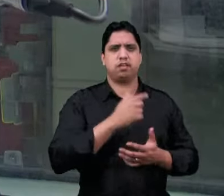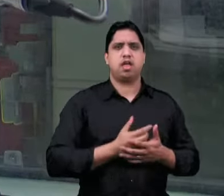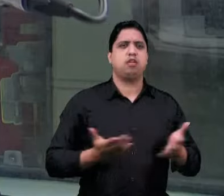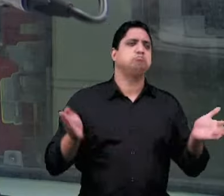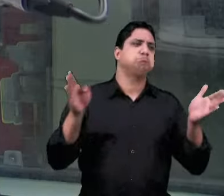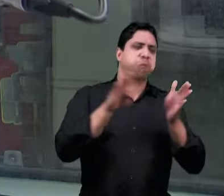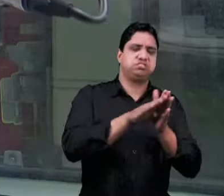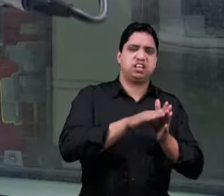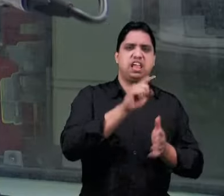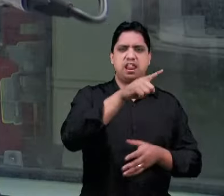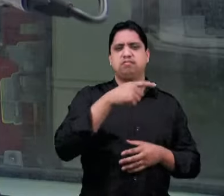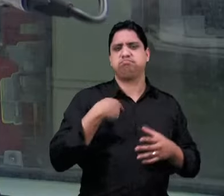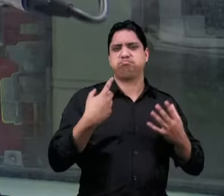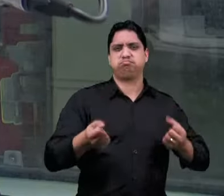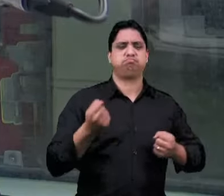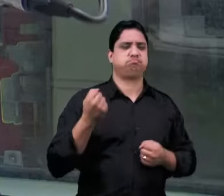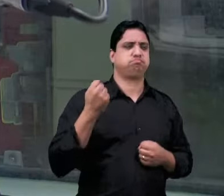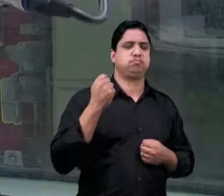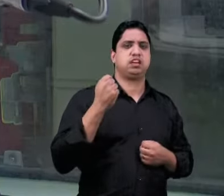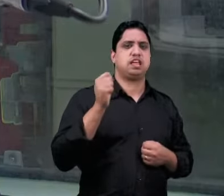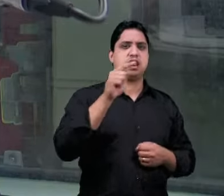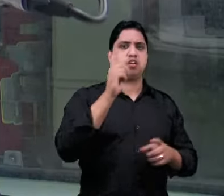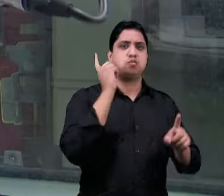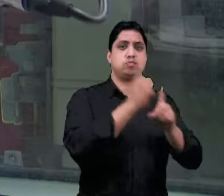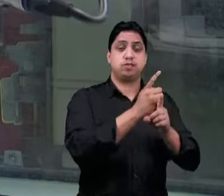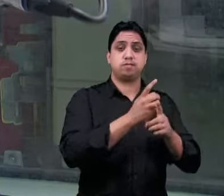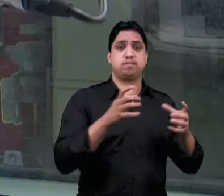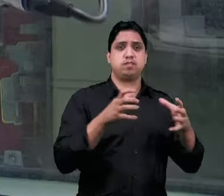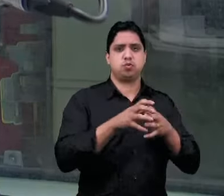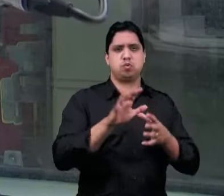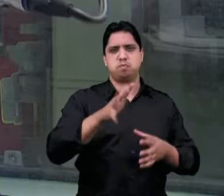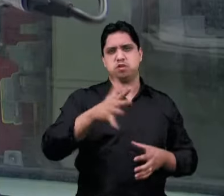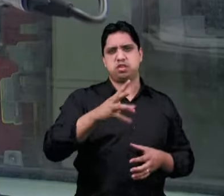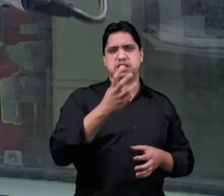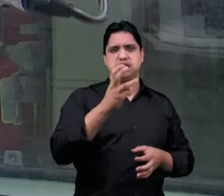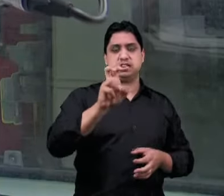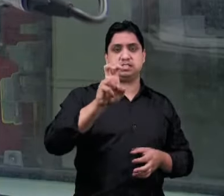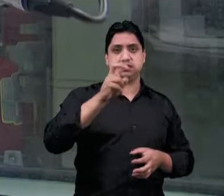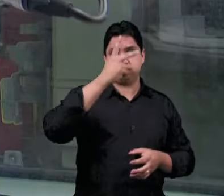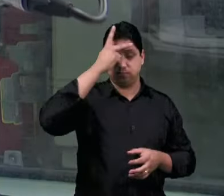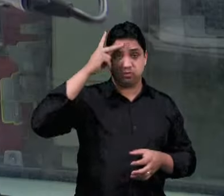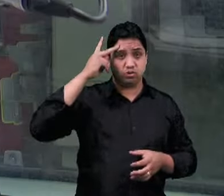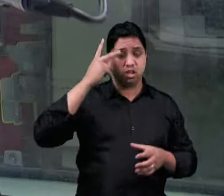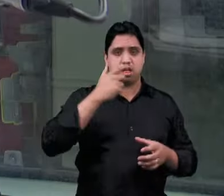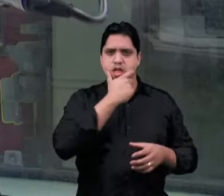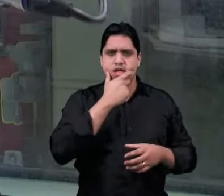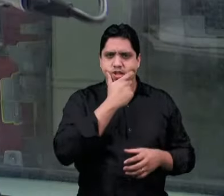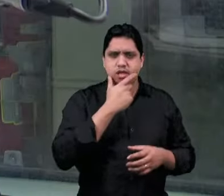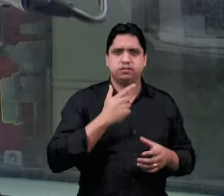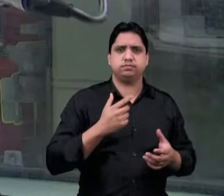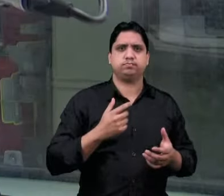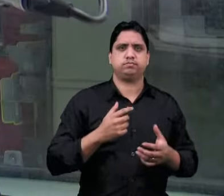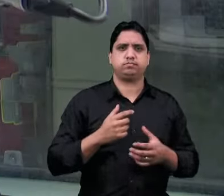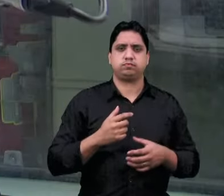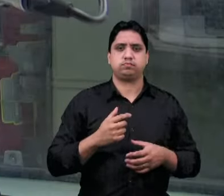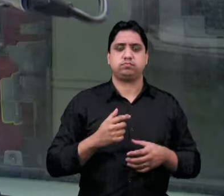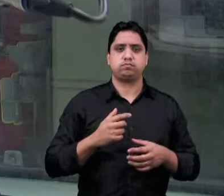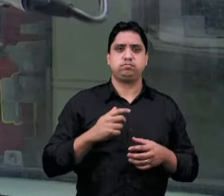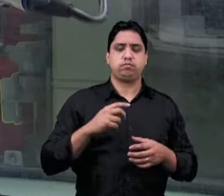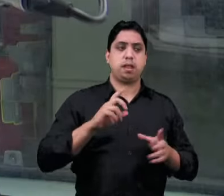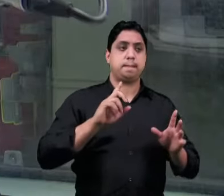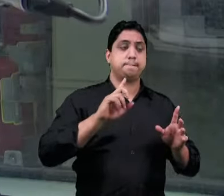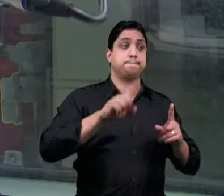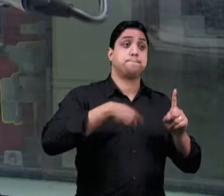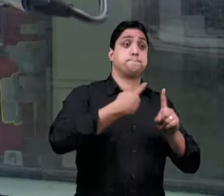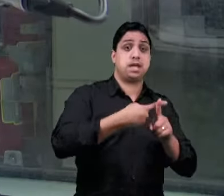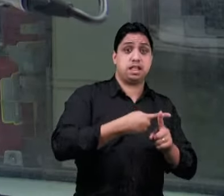lá, eu encontrei um grupo de 35 irmãos em Londres, mais 2 famílias que moravam,